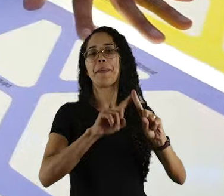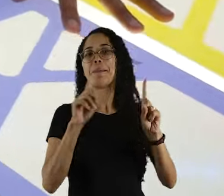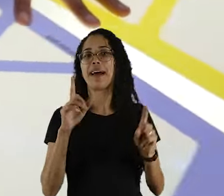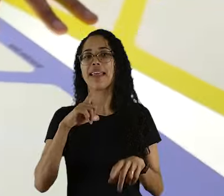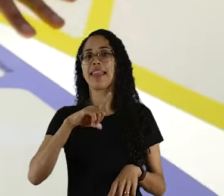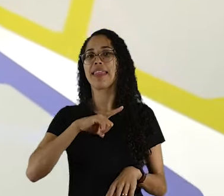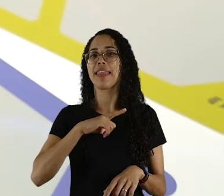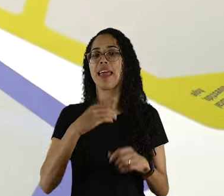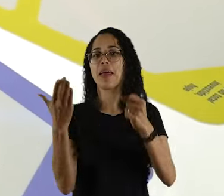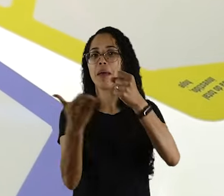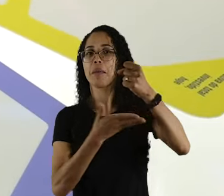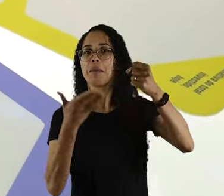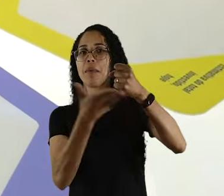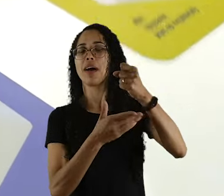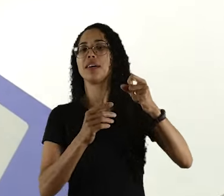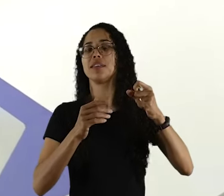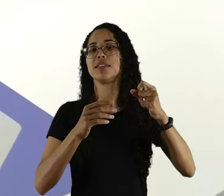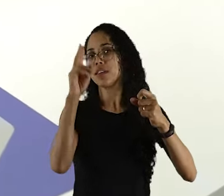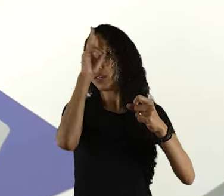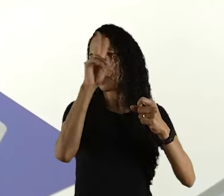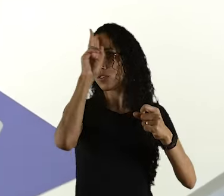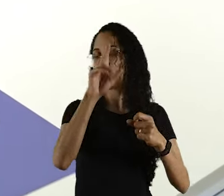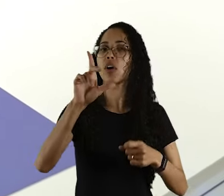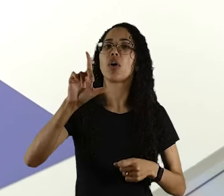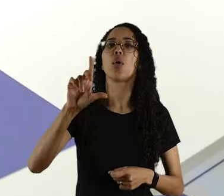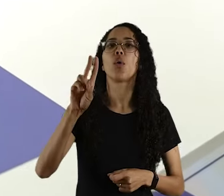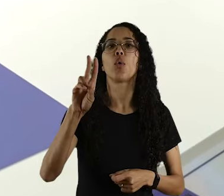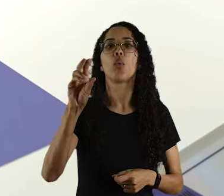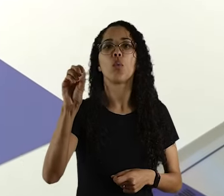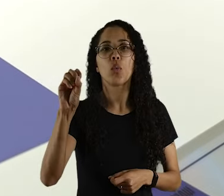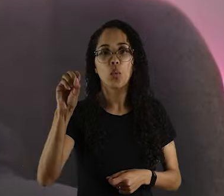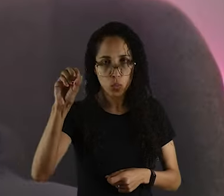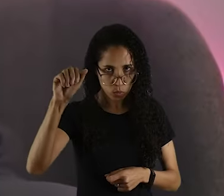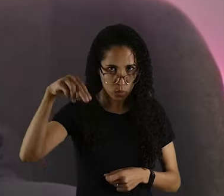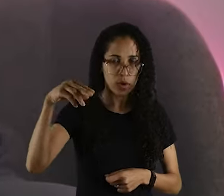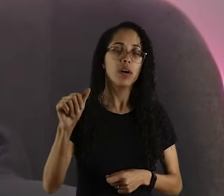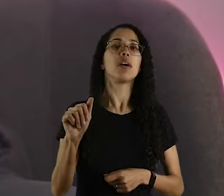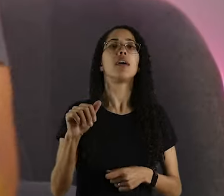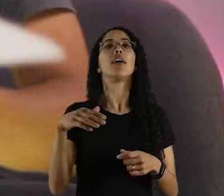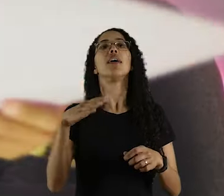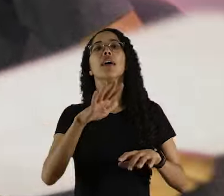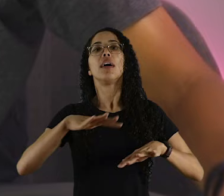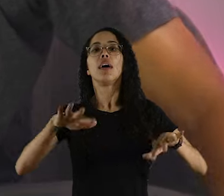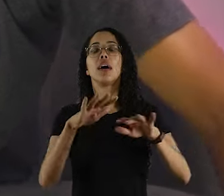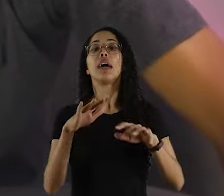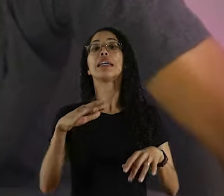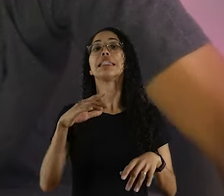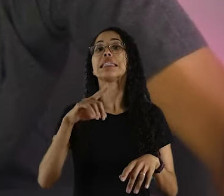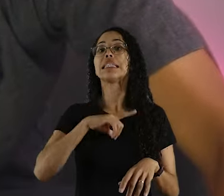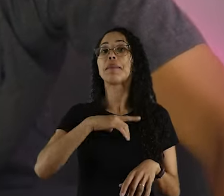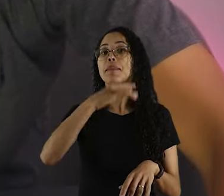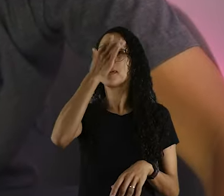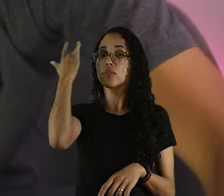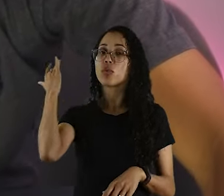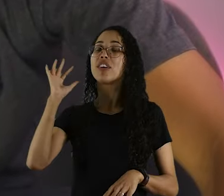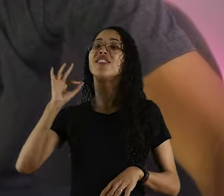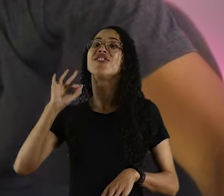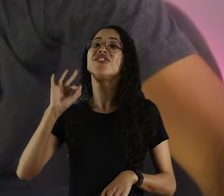Mas tendo por base umas histórias, como a do Luan, pelo jeito tem muito cabra que já levou um tombo e está